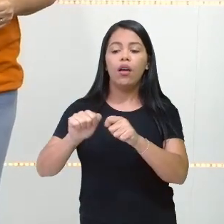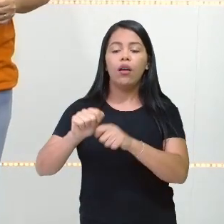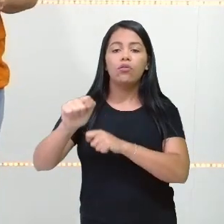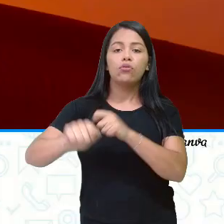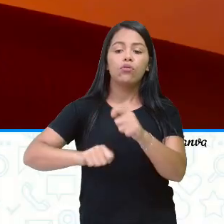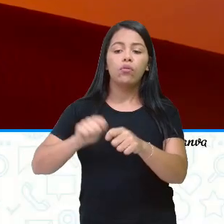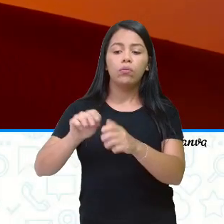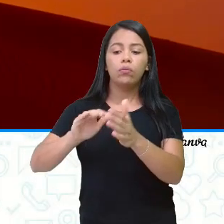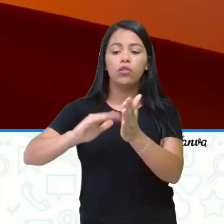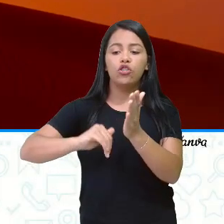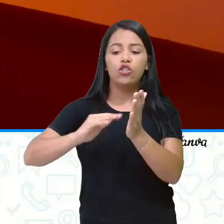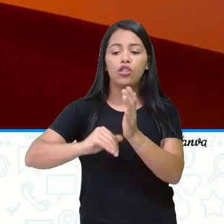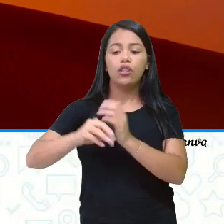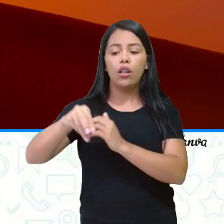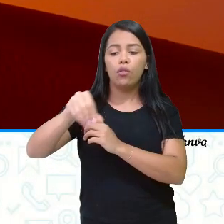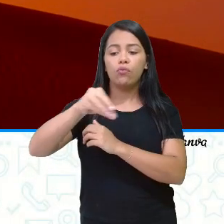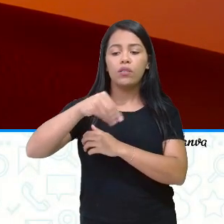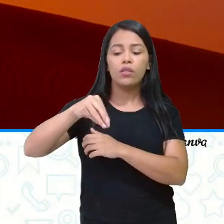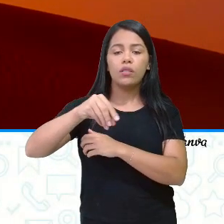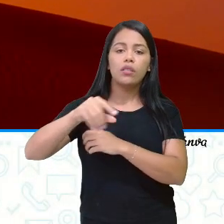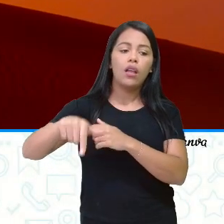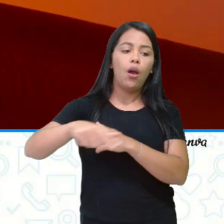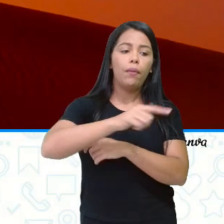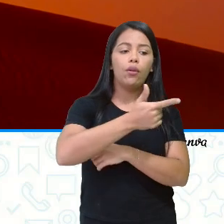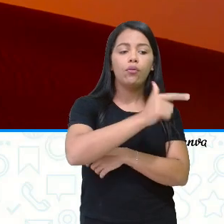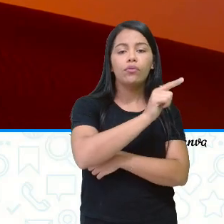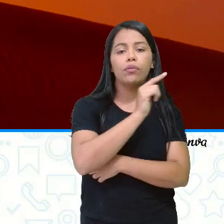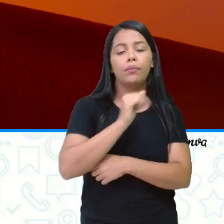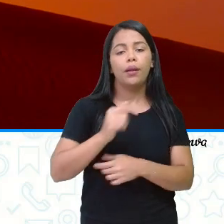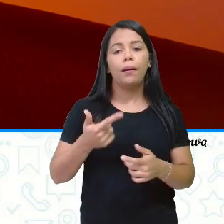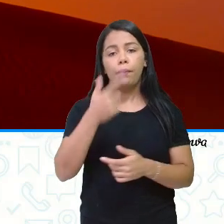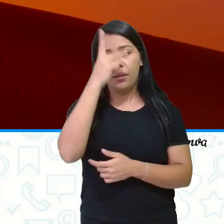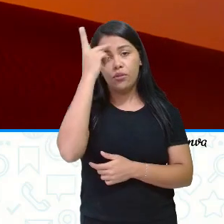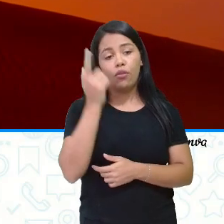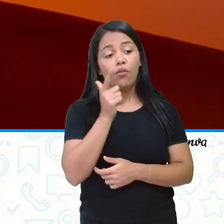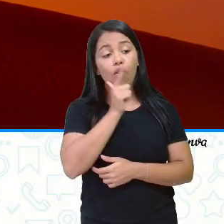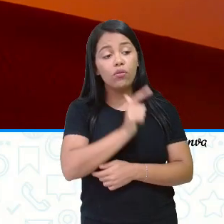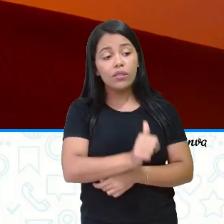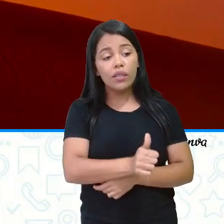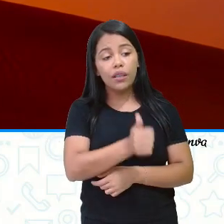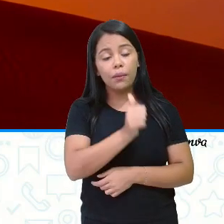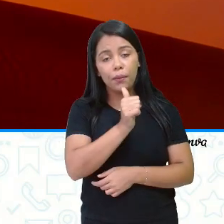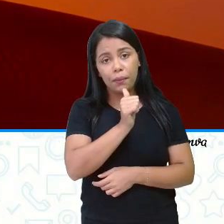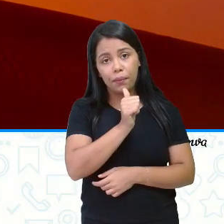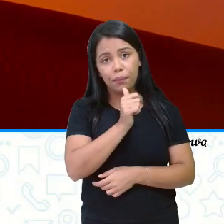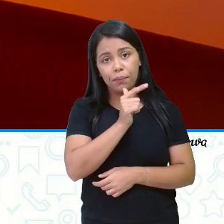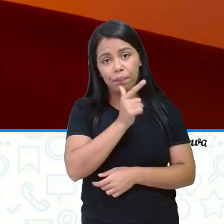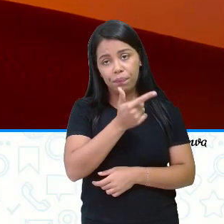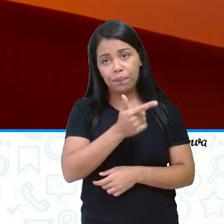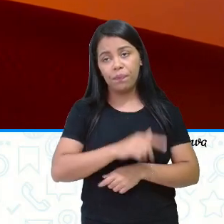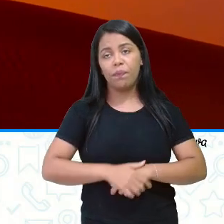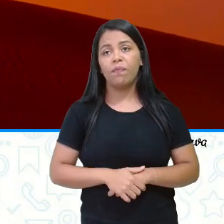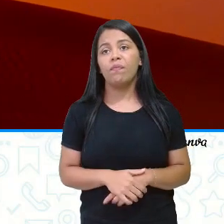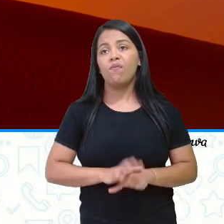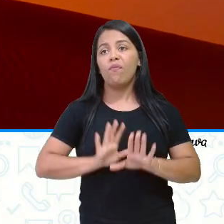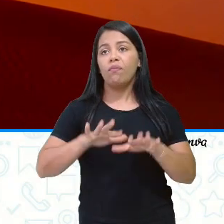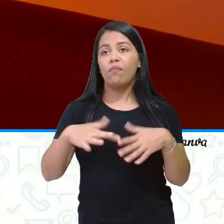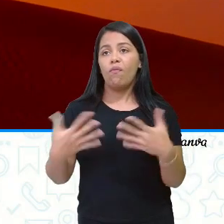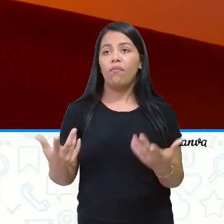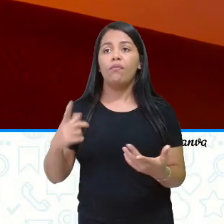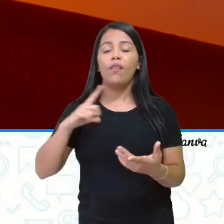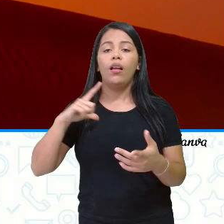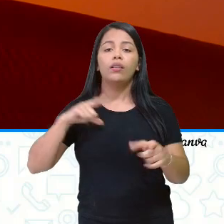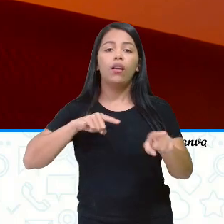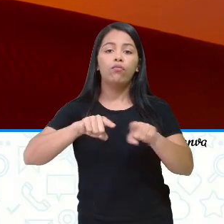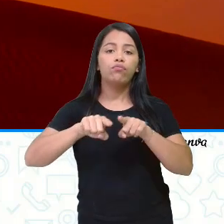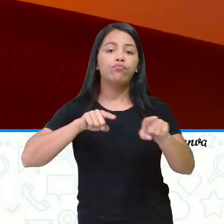está acabando. Então, as corridas de camelo são consideradas uma das práticas esportivas mais famosas do Catar. As principais